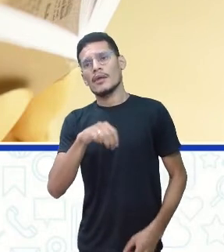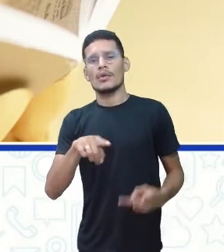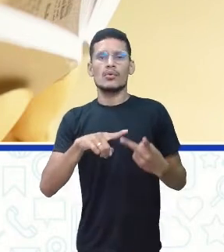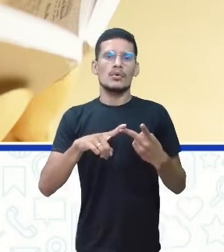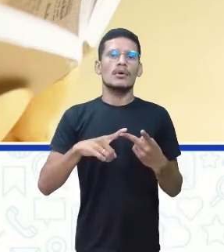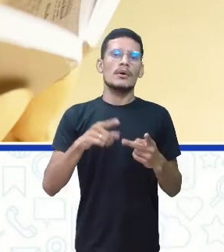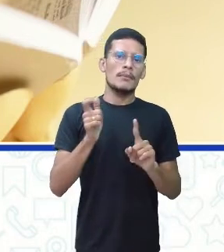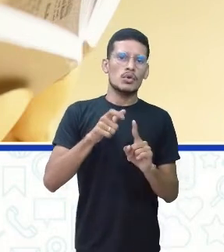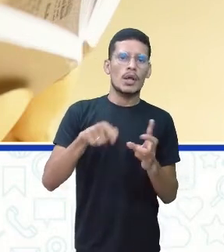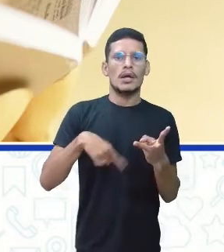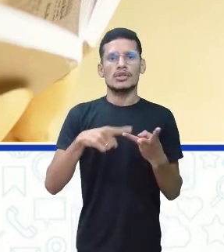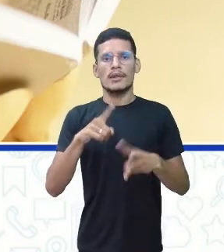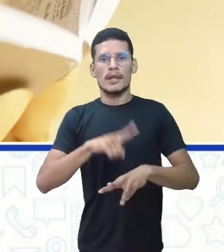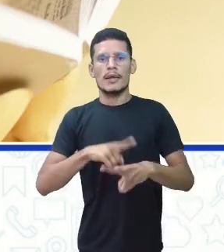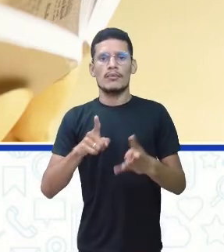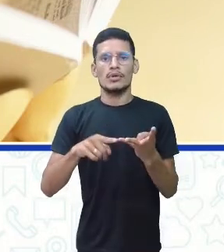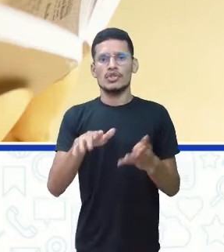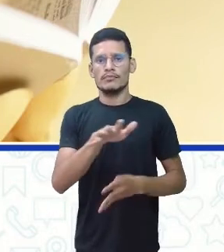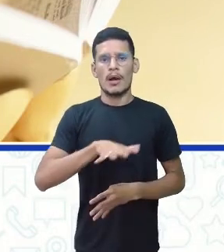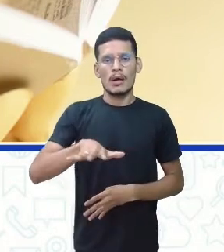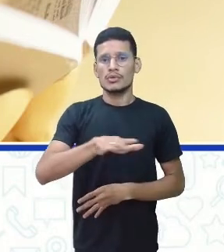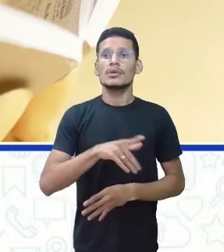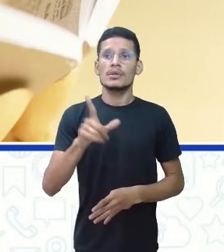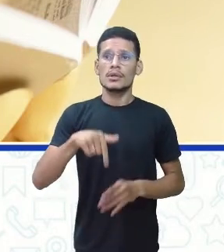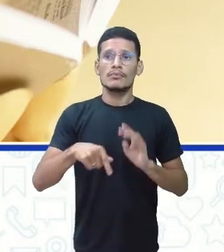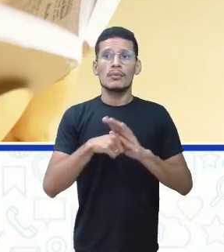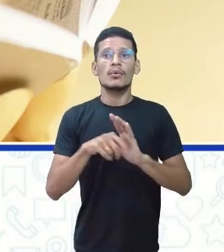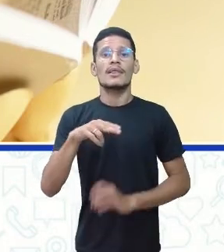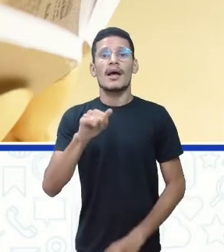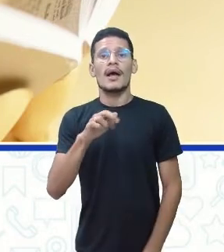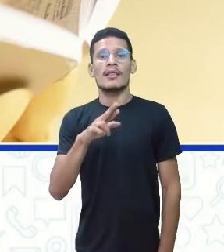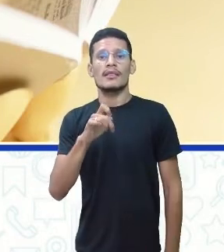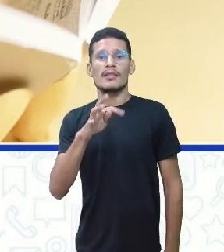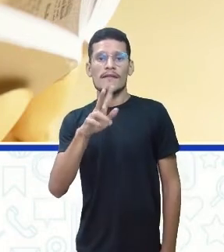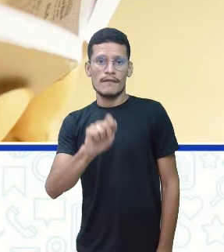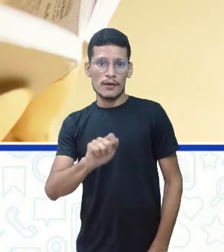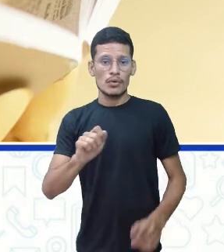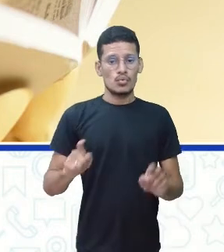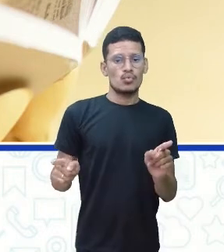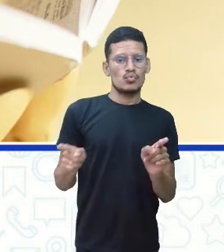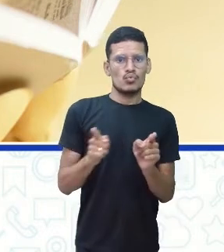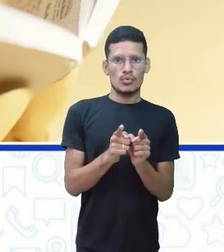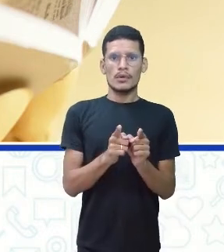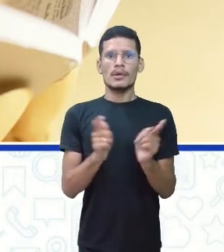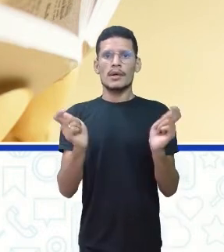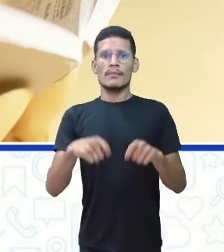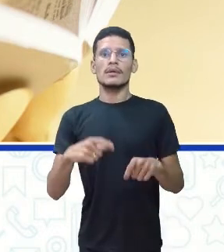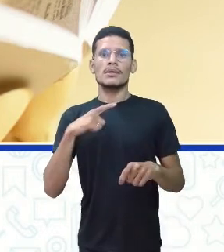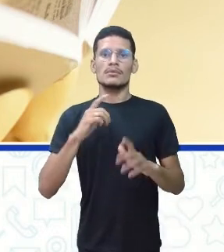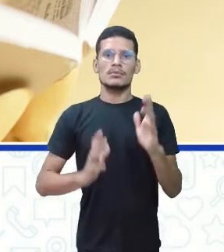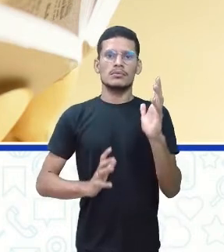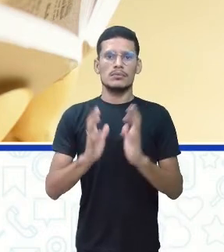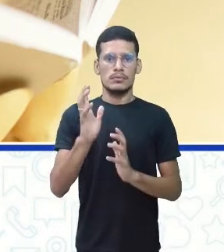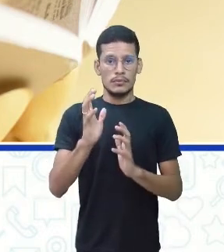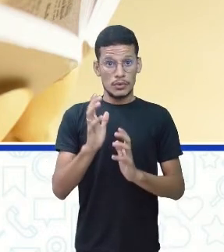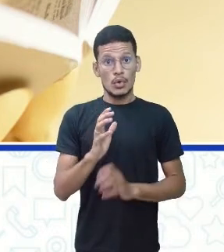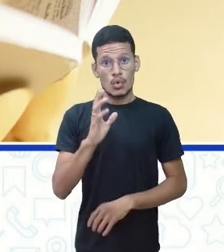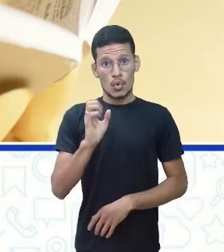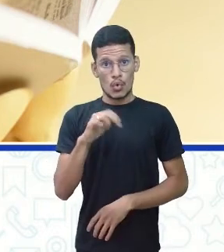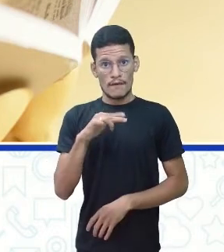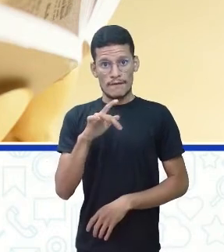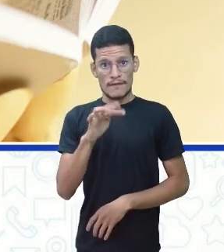espaço. É um gênero literário que se constitui como uma narrativa curta, que envolve apenas um conflito.